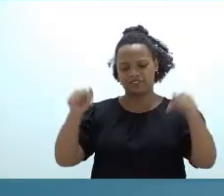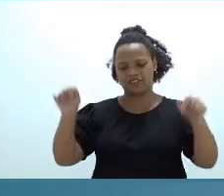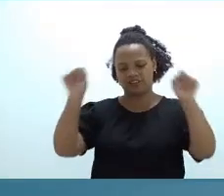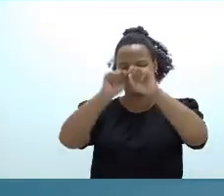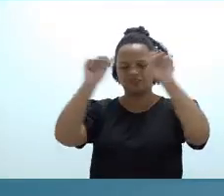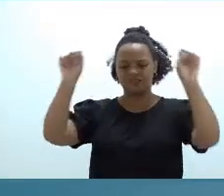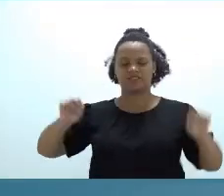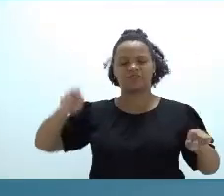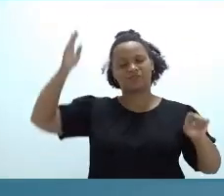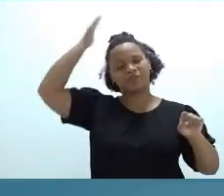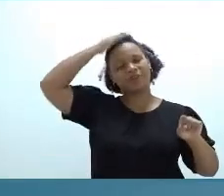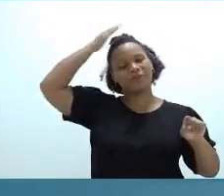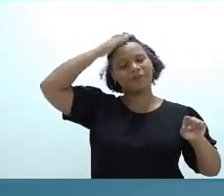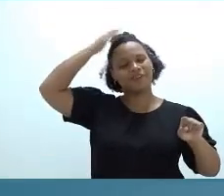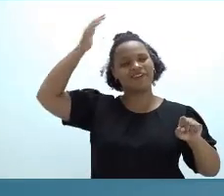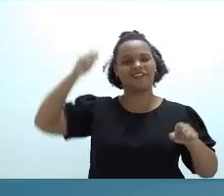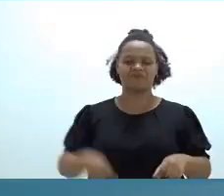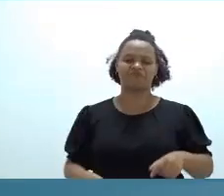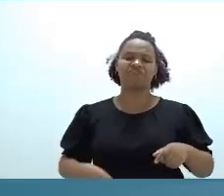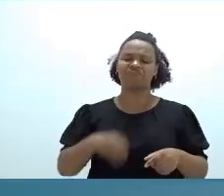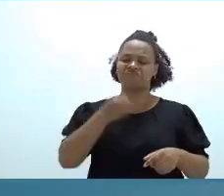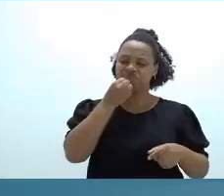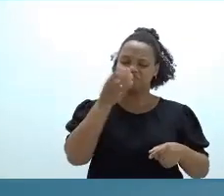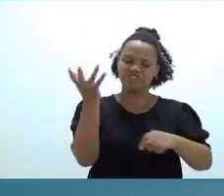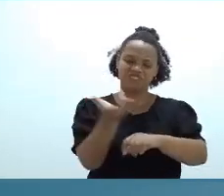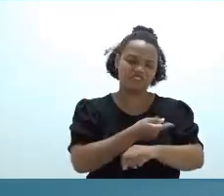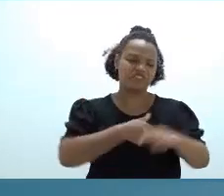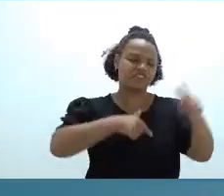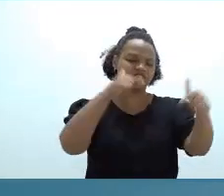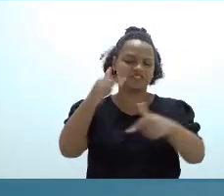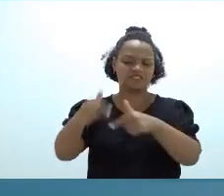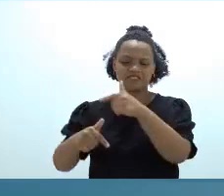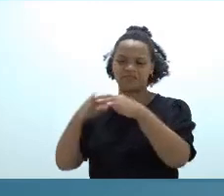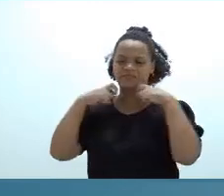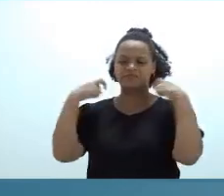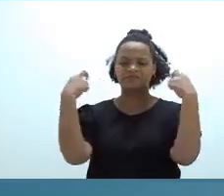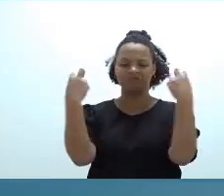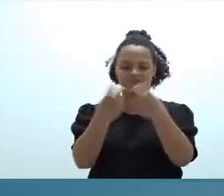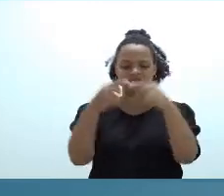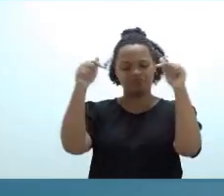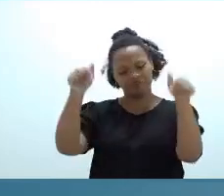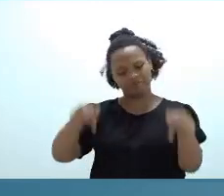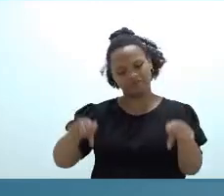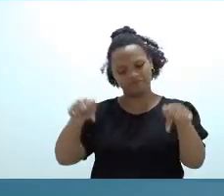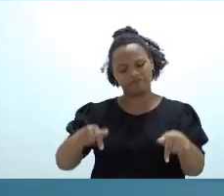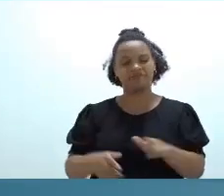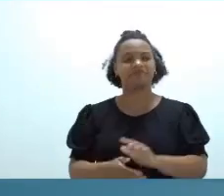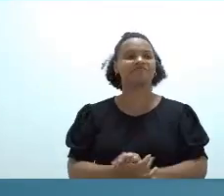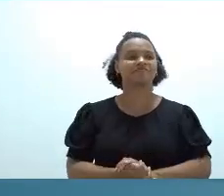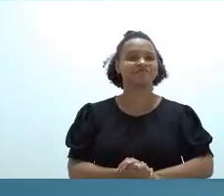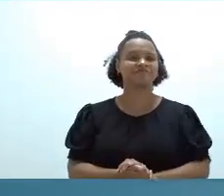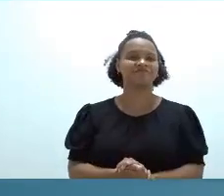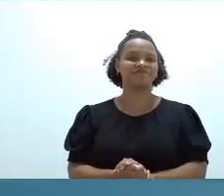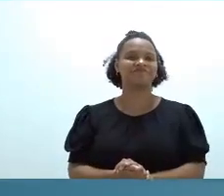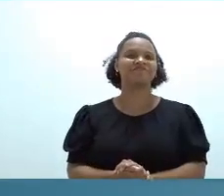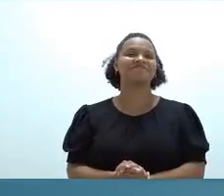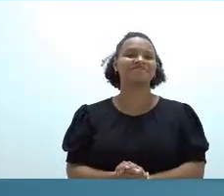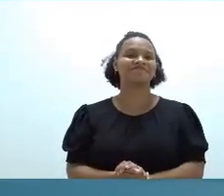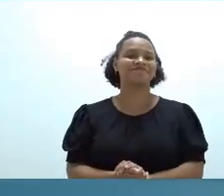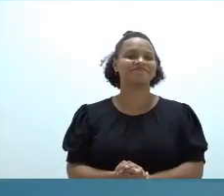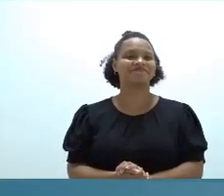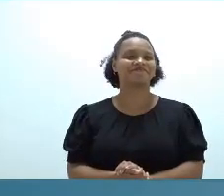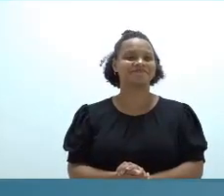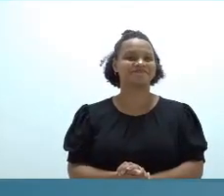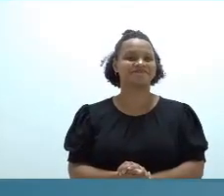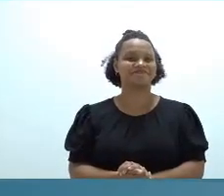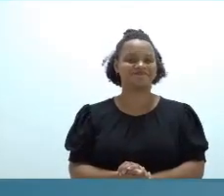excelente trabalho desse magistrado. E não podemos, essa